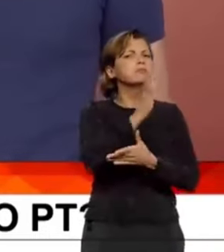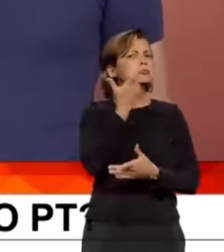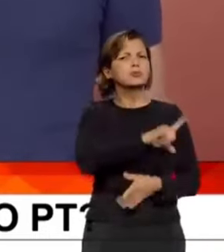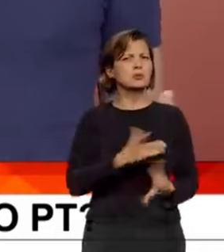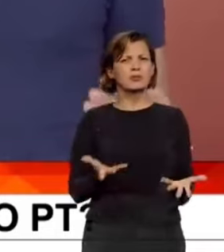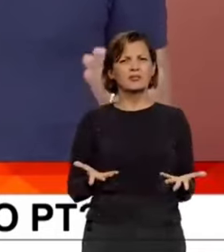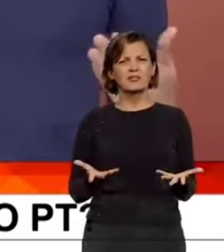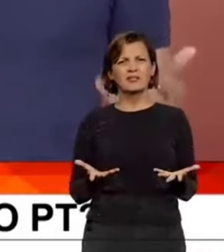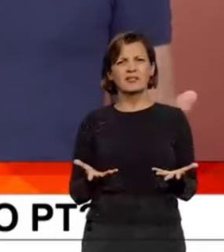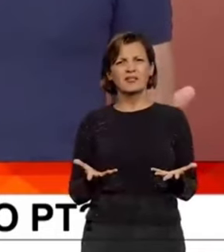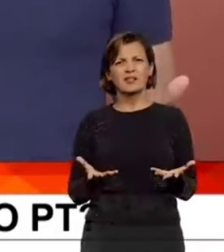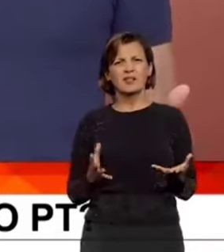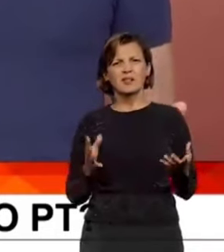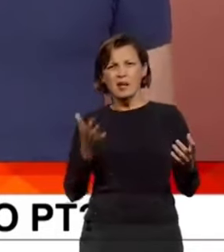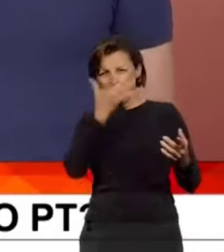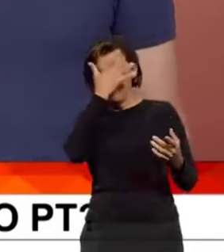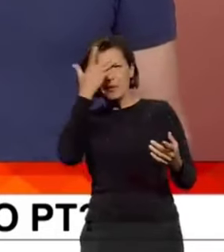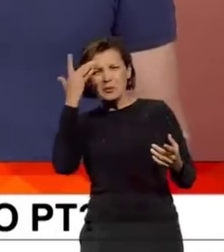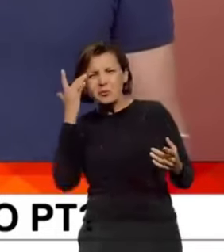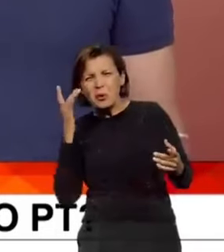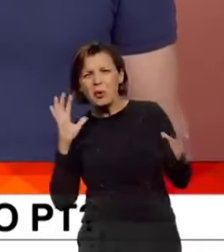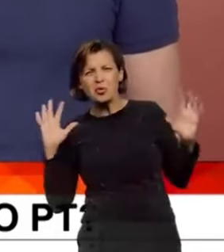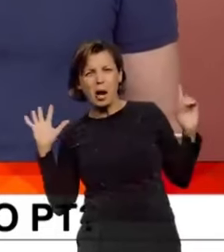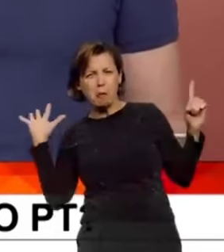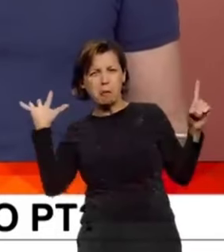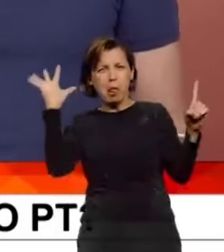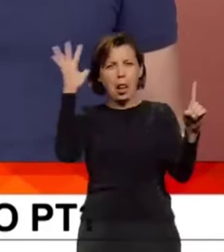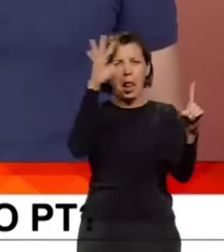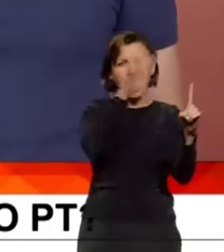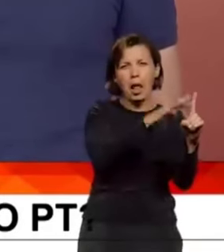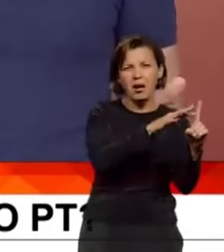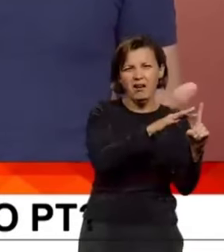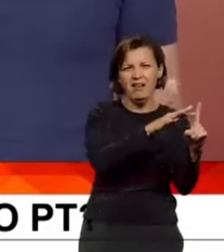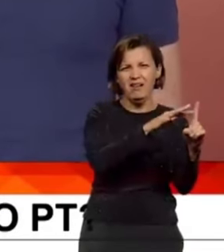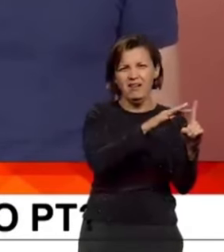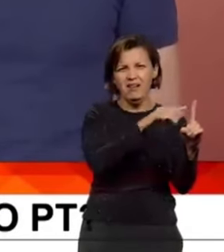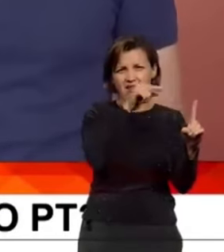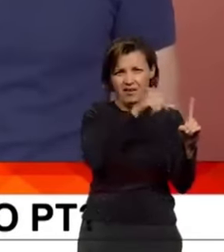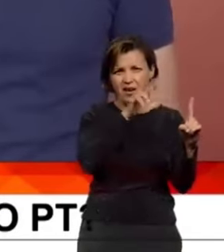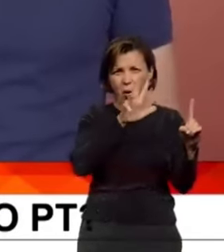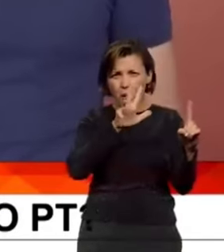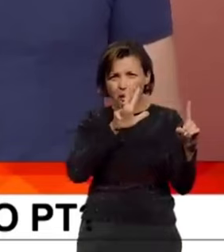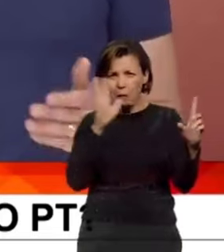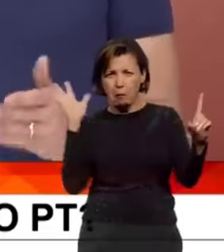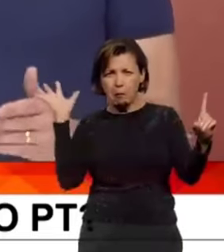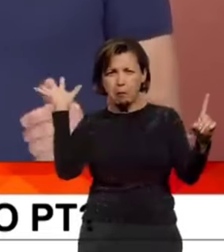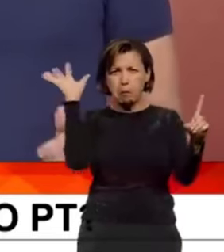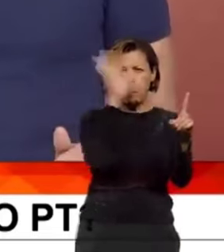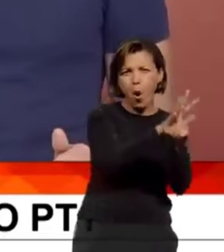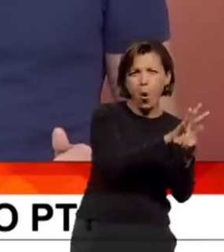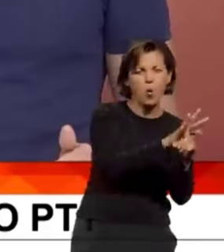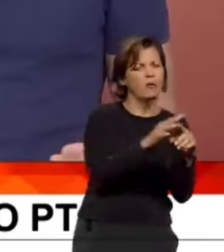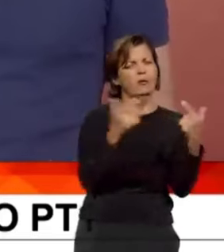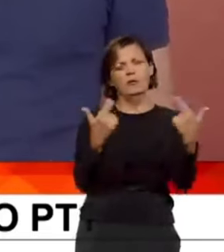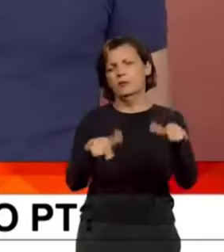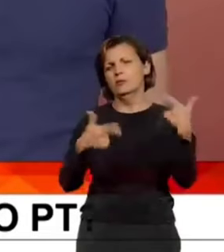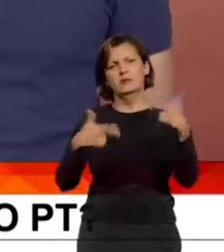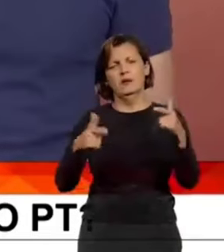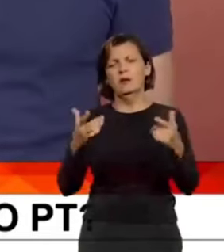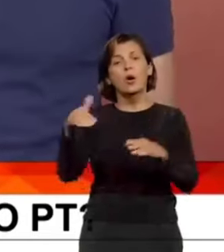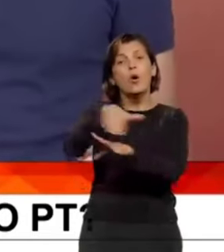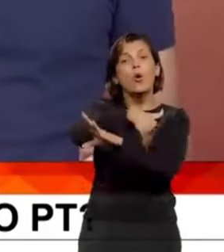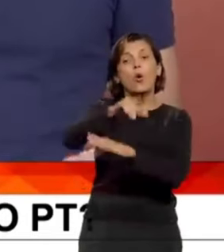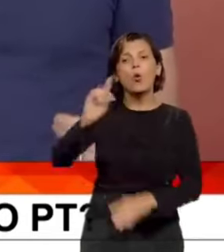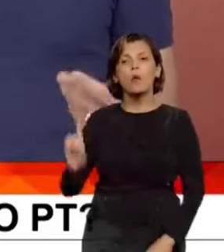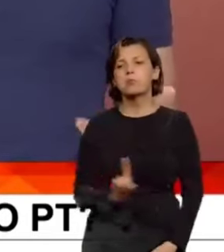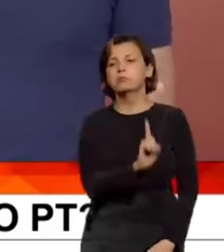errado não tem ninguém correndo para os braços do Luiz Inácio Lula da Silva e não pode nem sair na rua quando ele sair na rua o ambiente